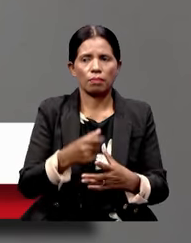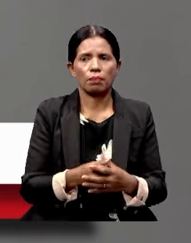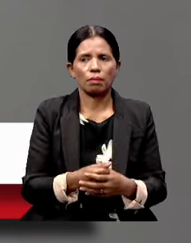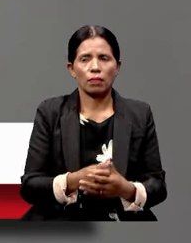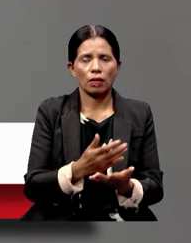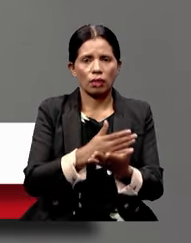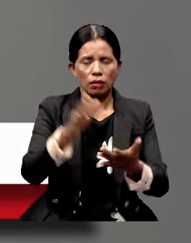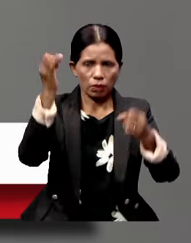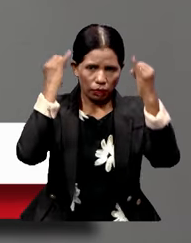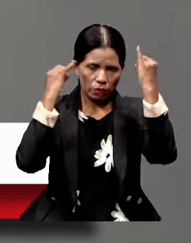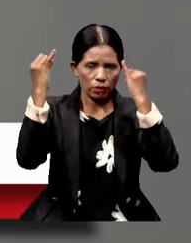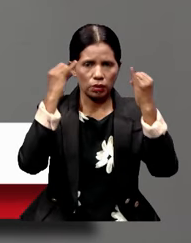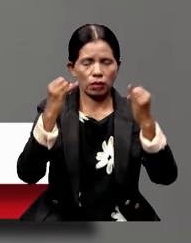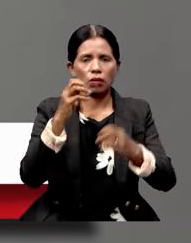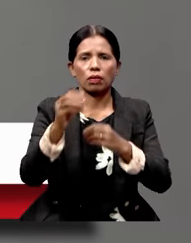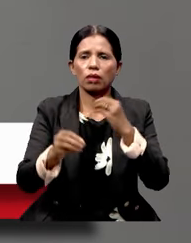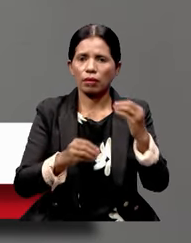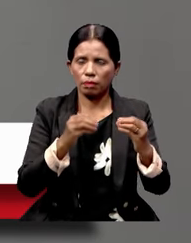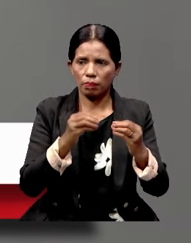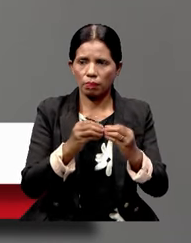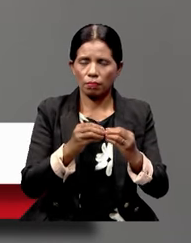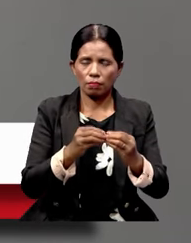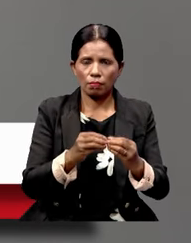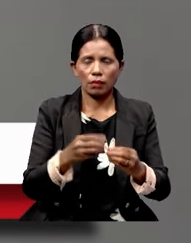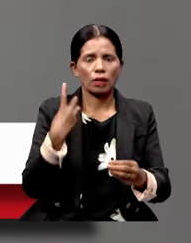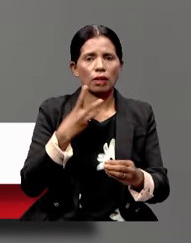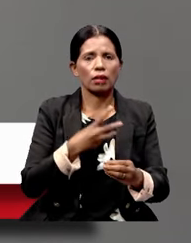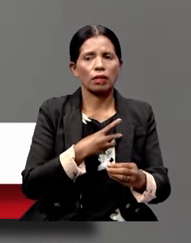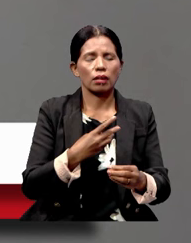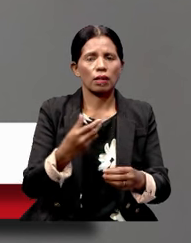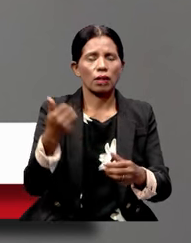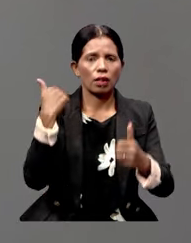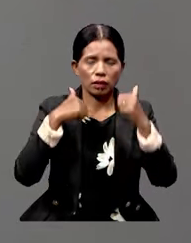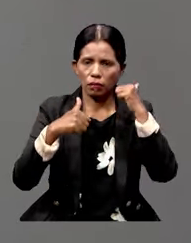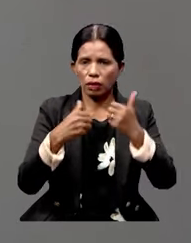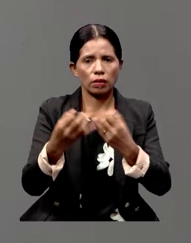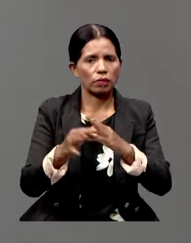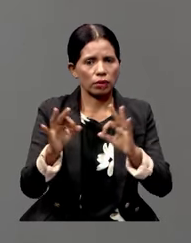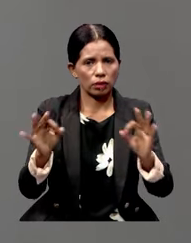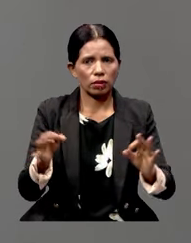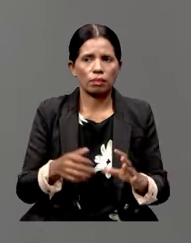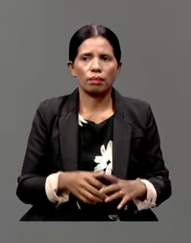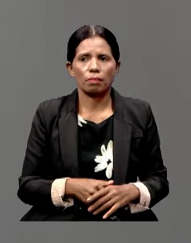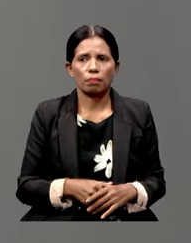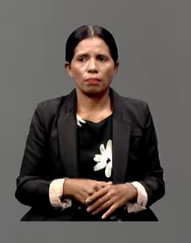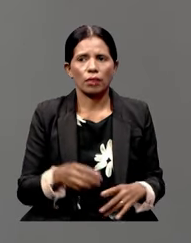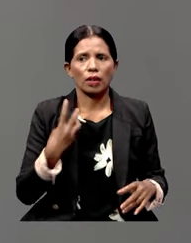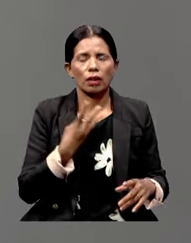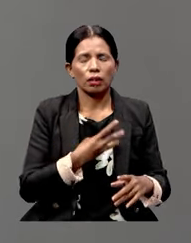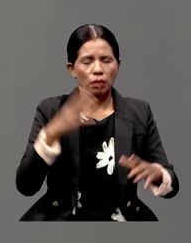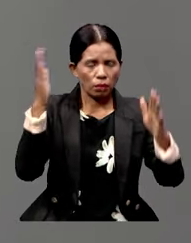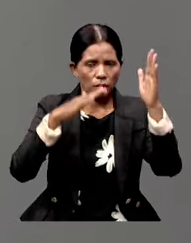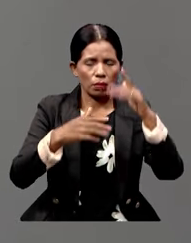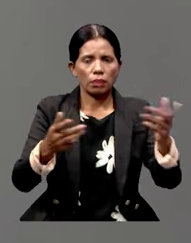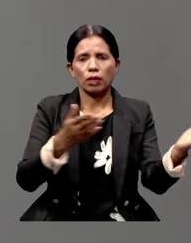espalhar na informação, kata bai unda nini aktividades ne lai hauna. Anto e tenea problema in kami da bai a